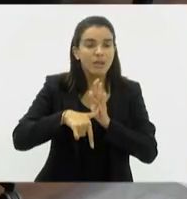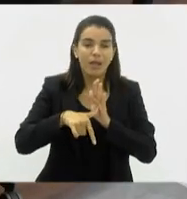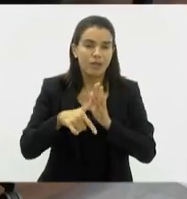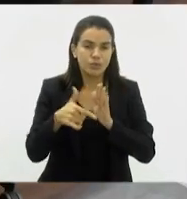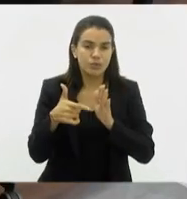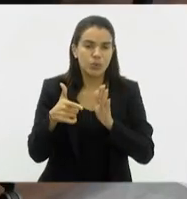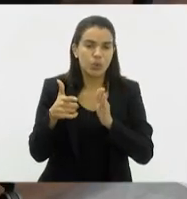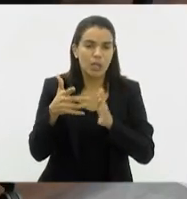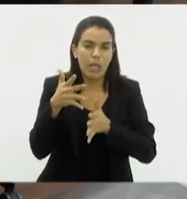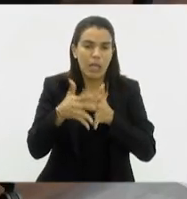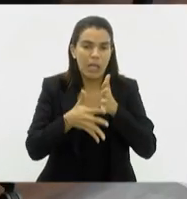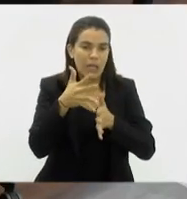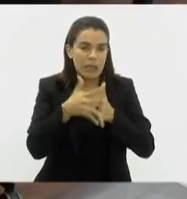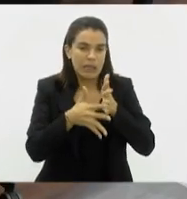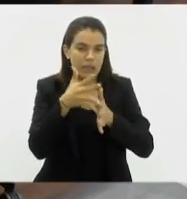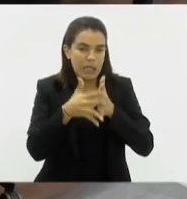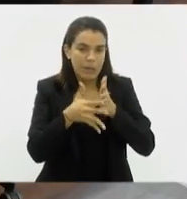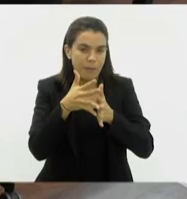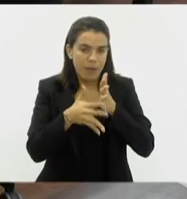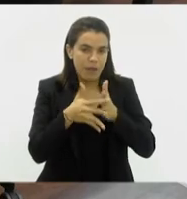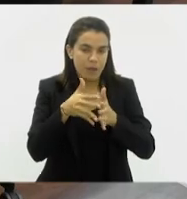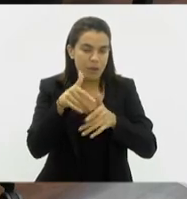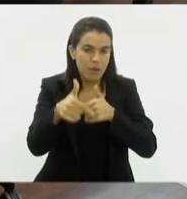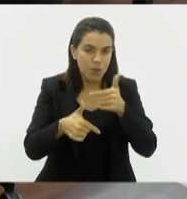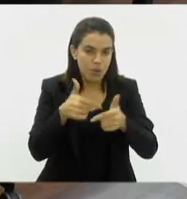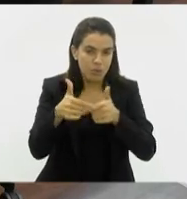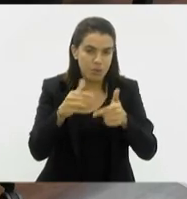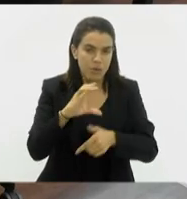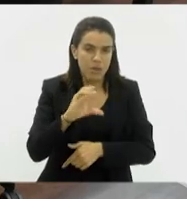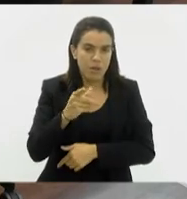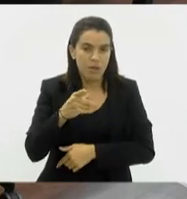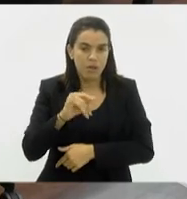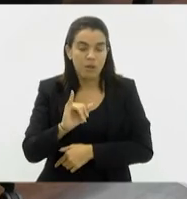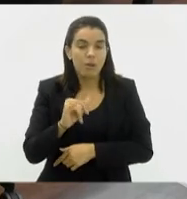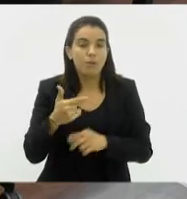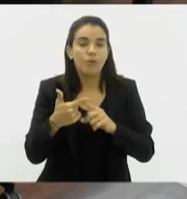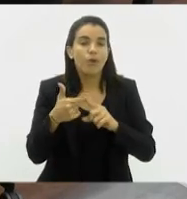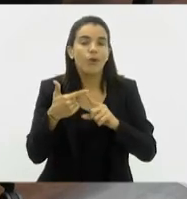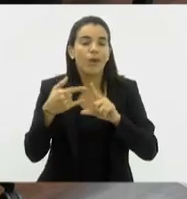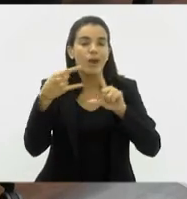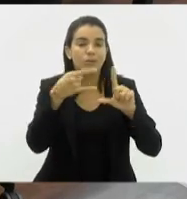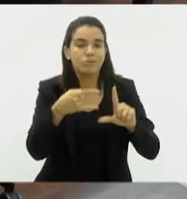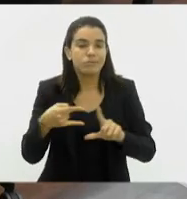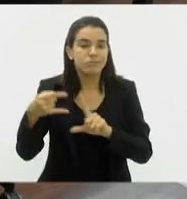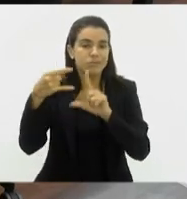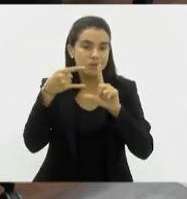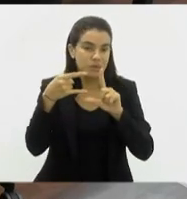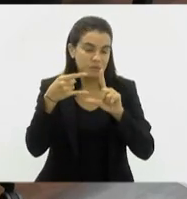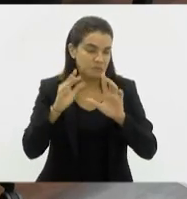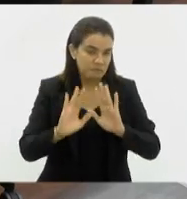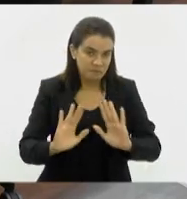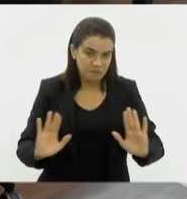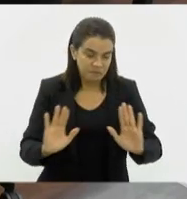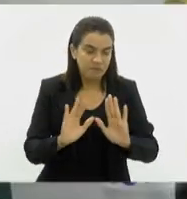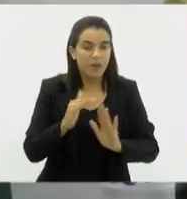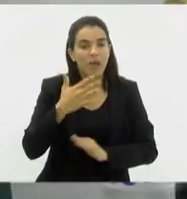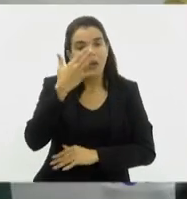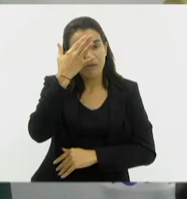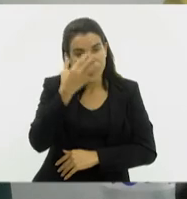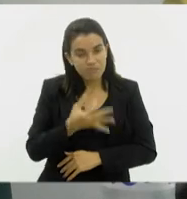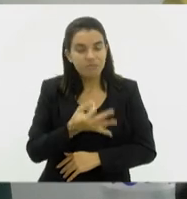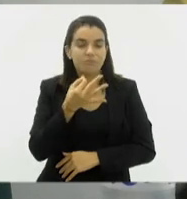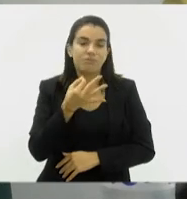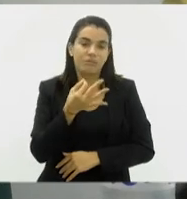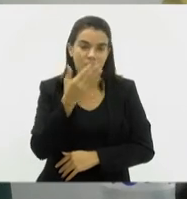Impacto nenhum no Bom andamento da CPI primeiro ponto até porque era online também Enfim então agradeço compreensão de ter me